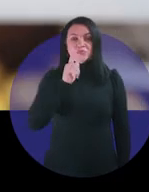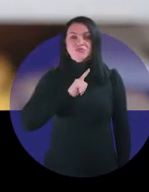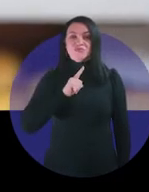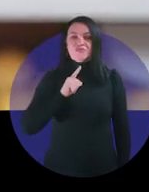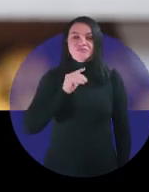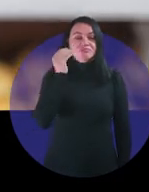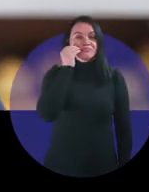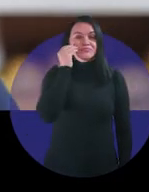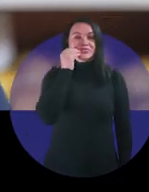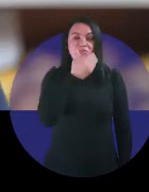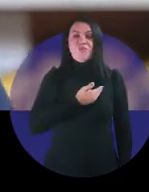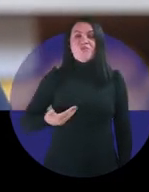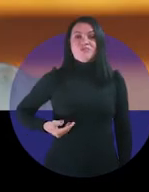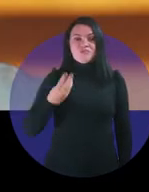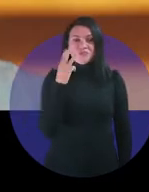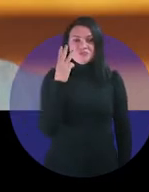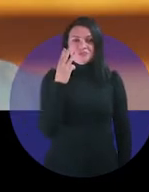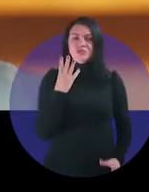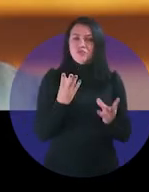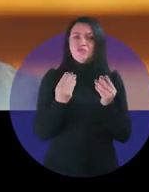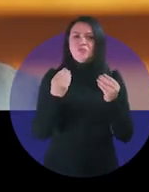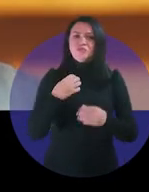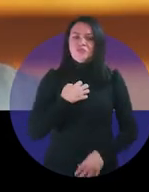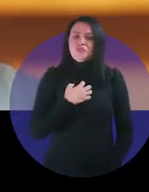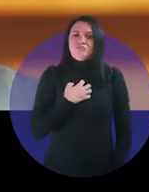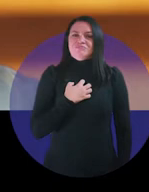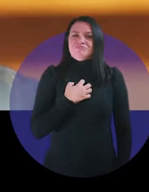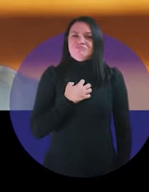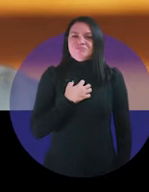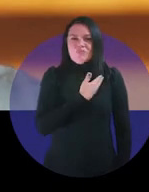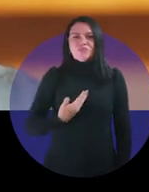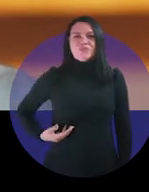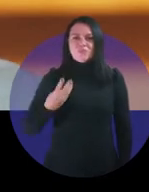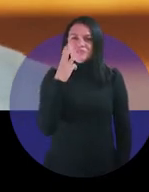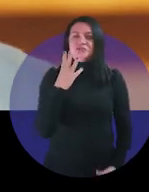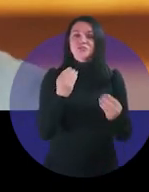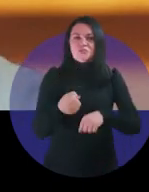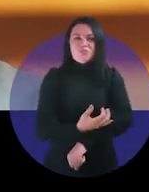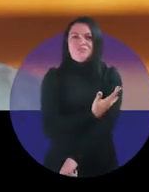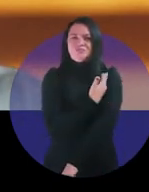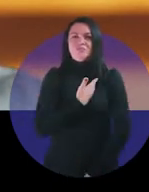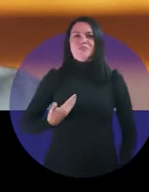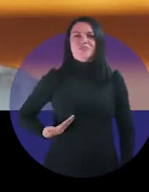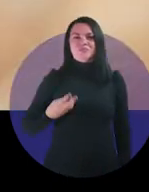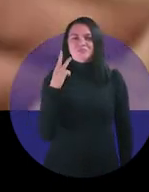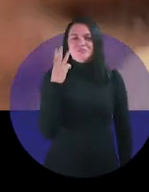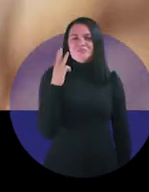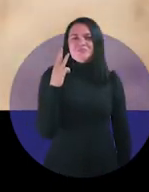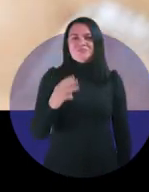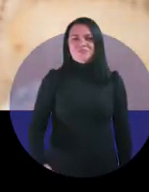essa chance de governar o Maranhão. E foi muito comovente governar o Maranhão. Foi muito emocionante governar o Maranhão.